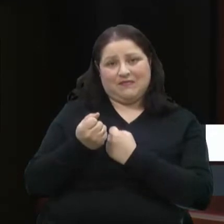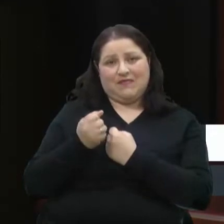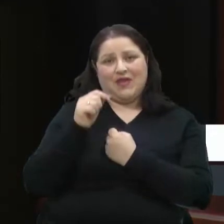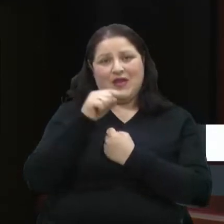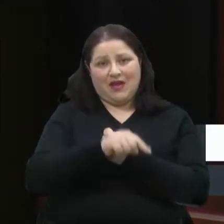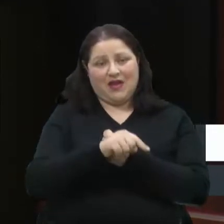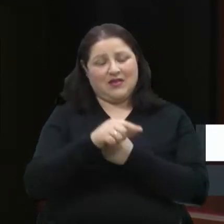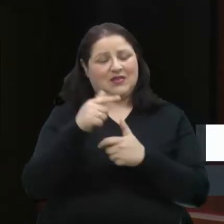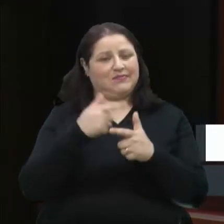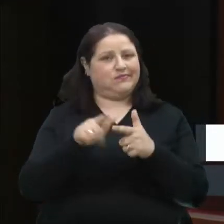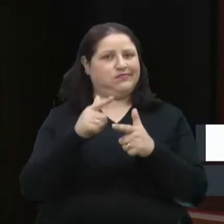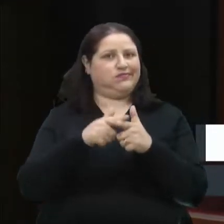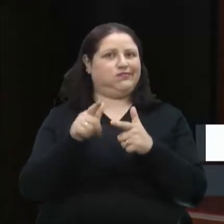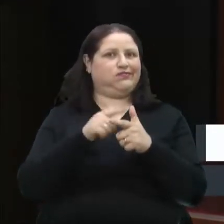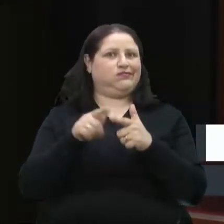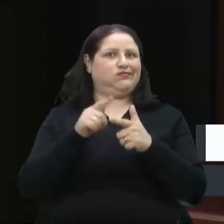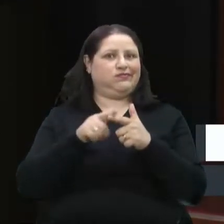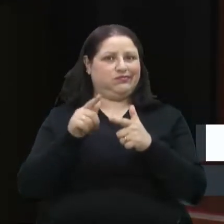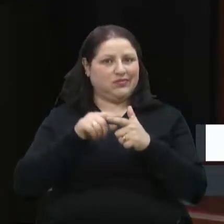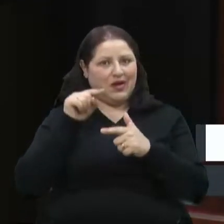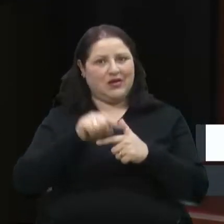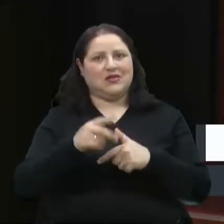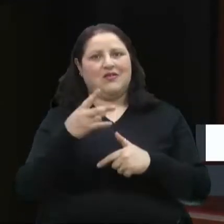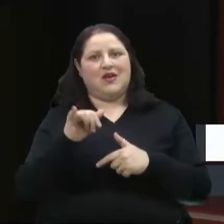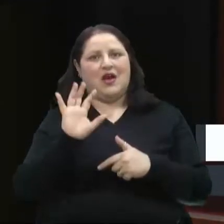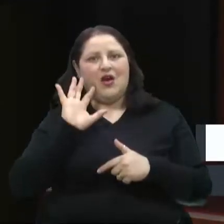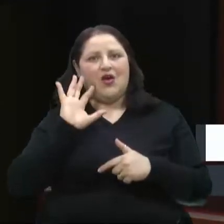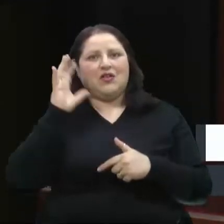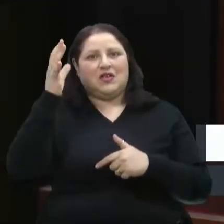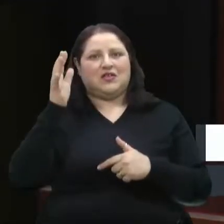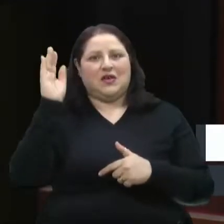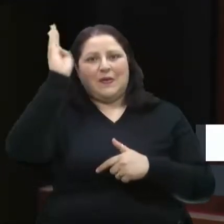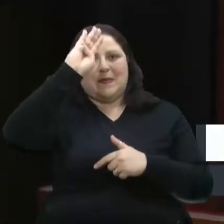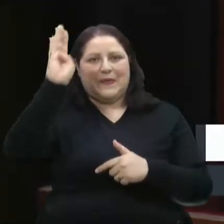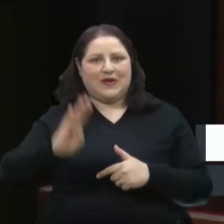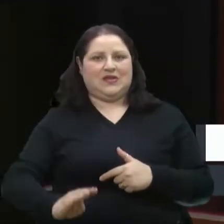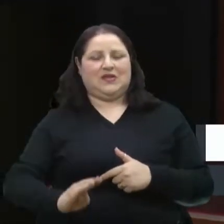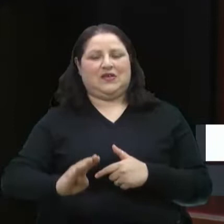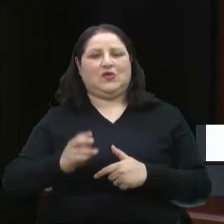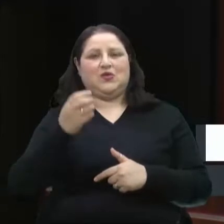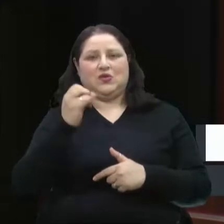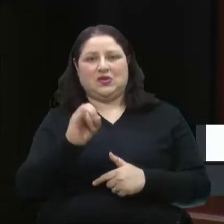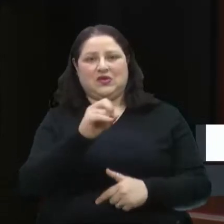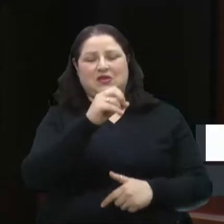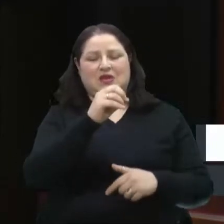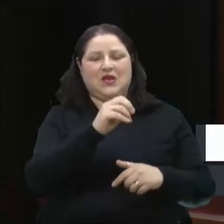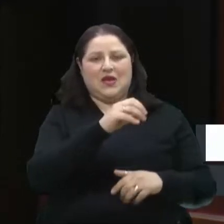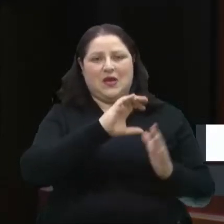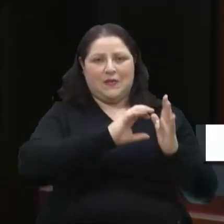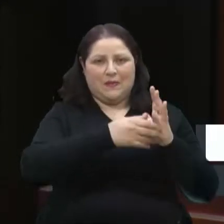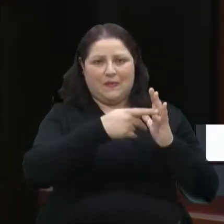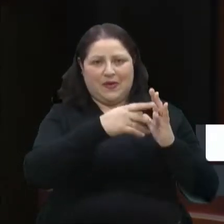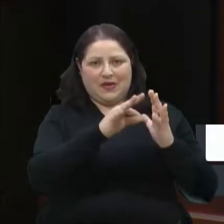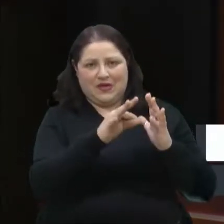é o grande problema. E é isso que vai acontecer a nível nacional, se o PT furar o teto de gasto.